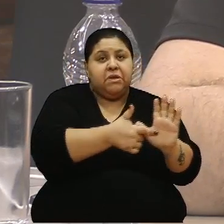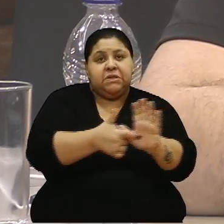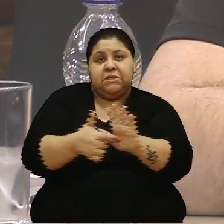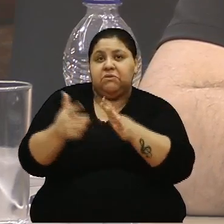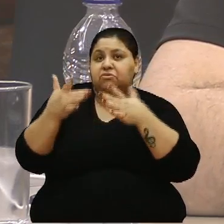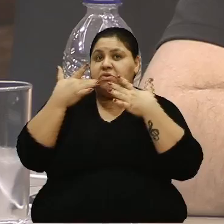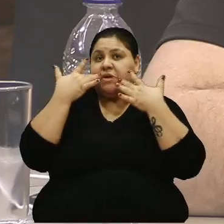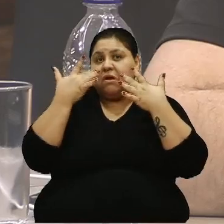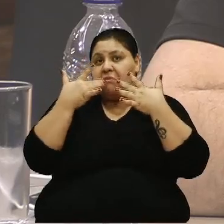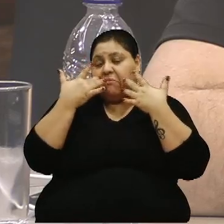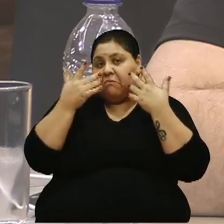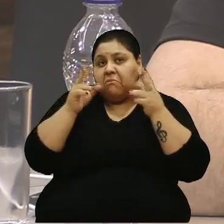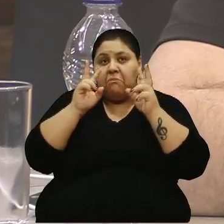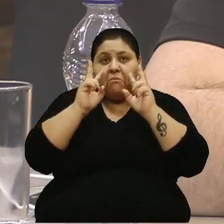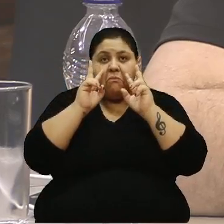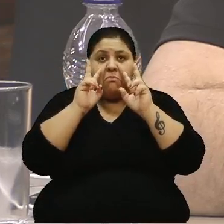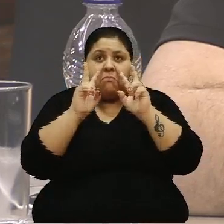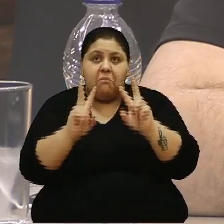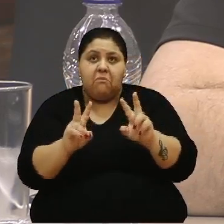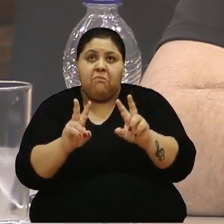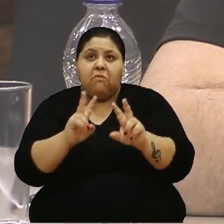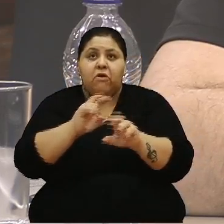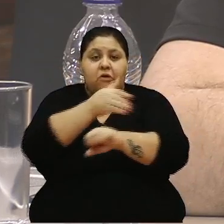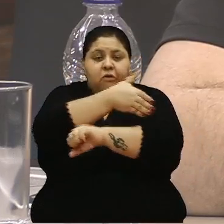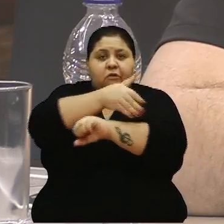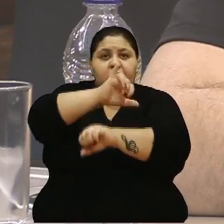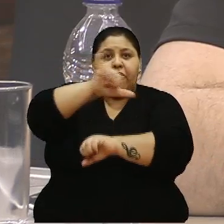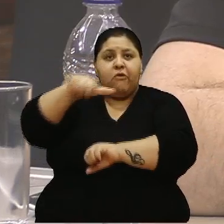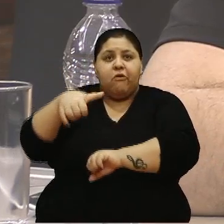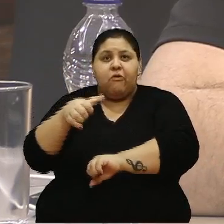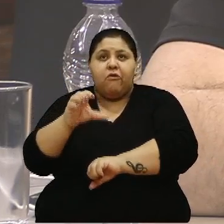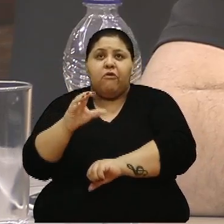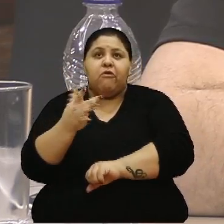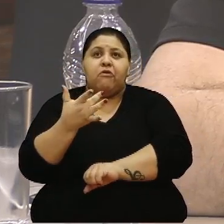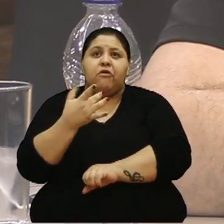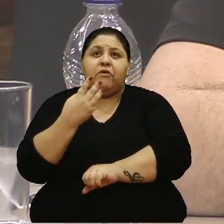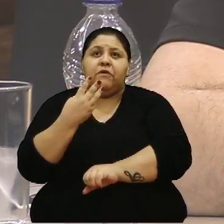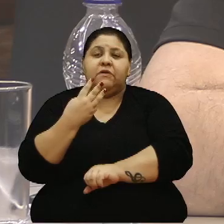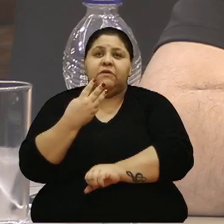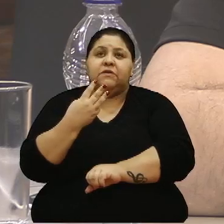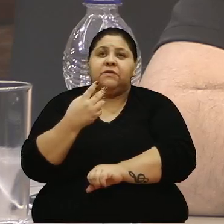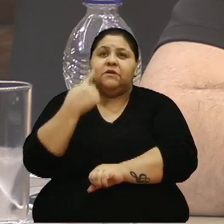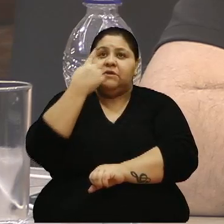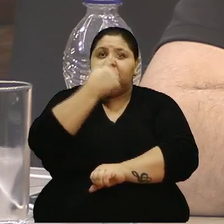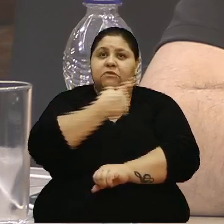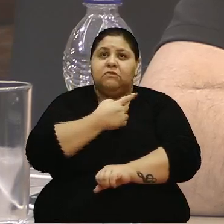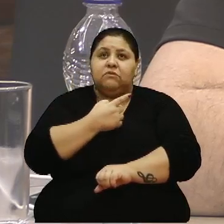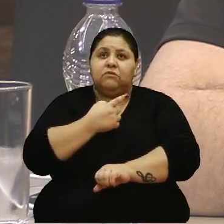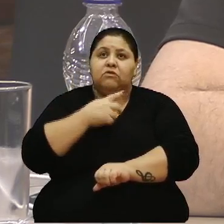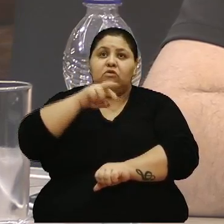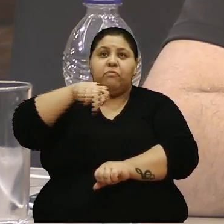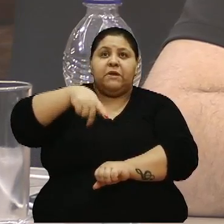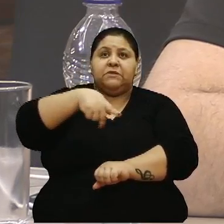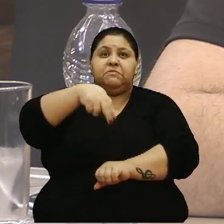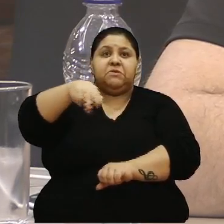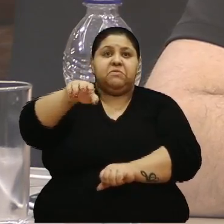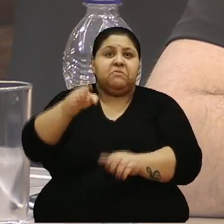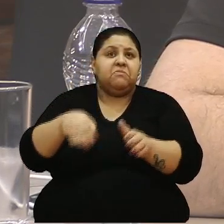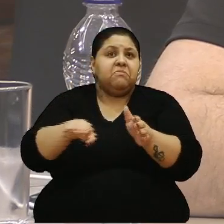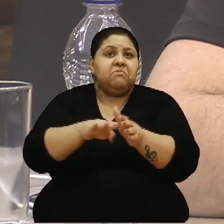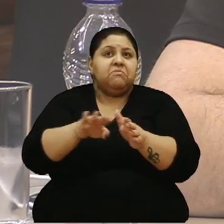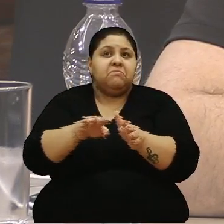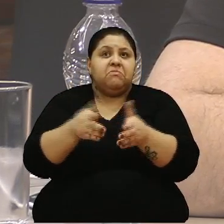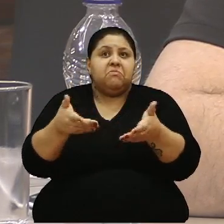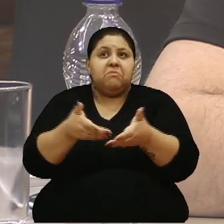alguma coisa assim, que eu vi na Júlio de Castilhos, 3 da tarde, passando um globo, umas pessoas lá com umas coisas, que até agora eu não entendi